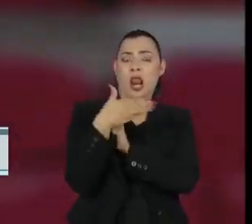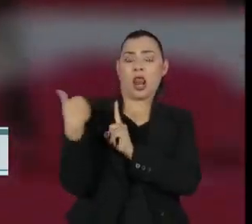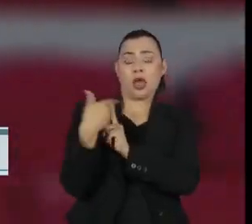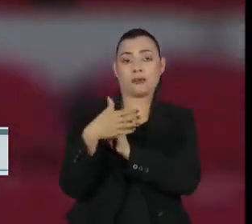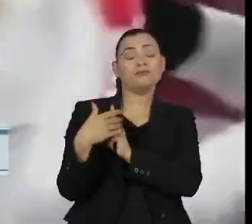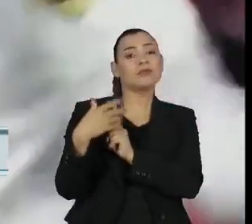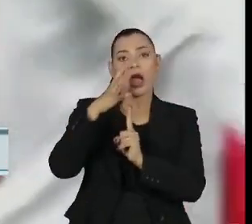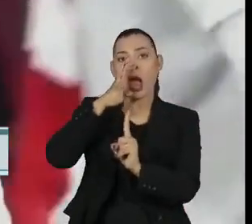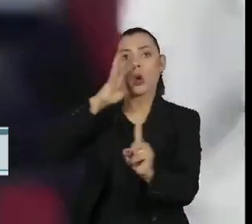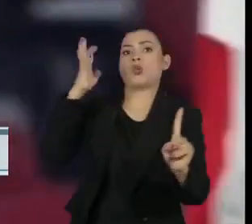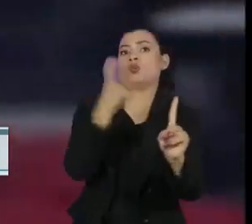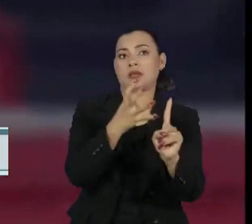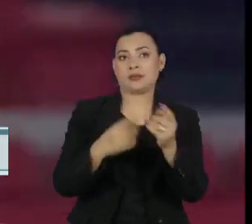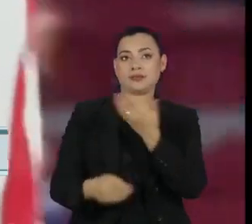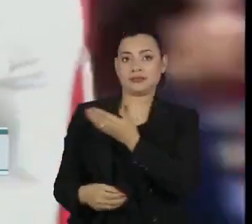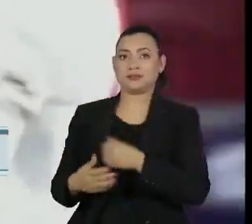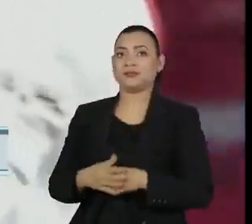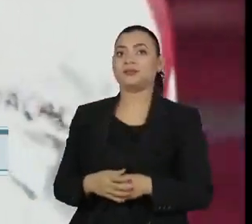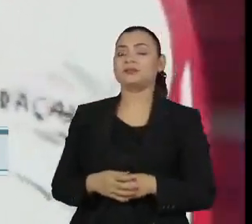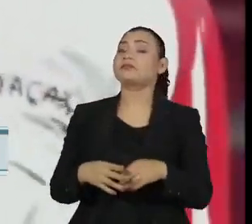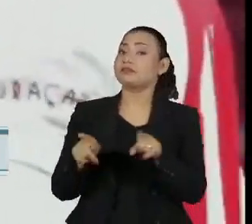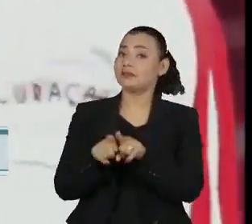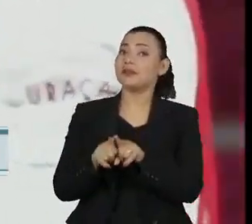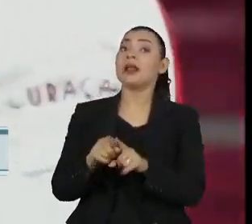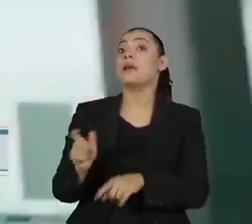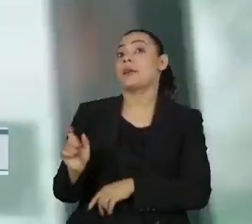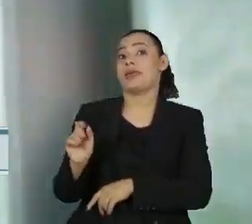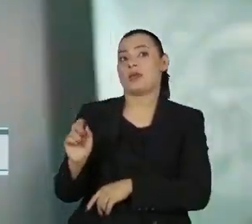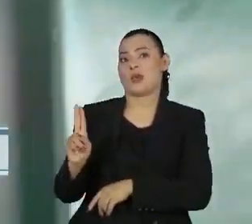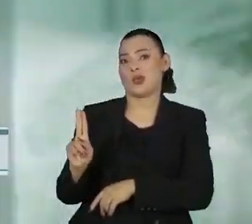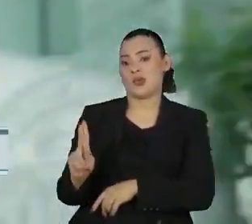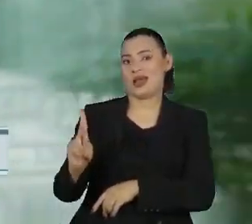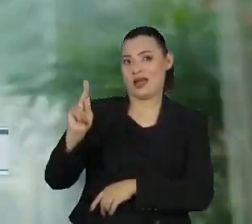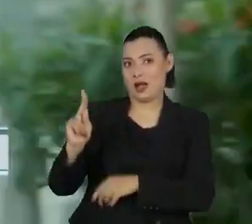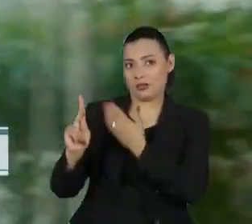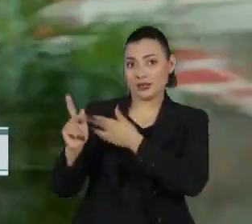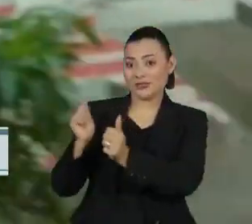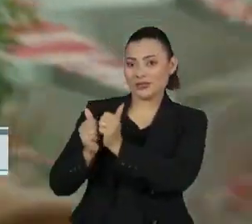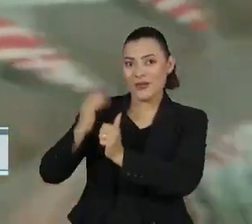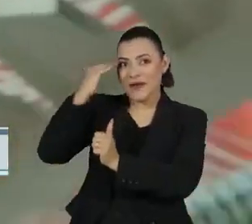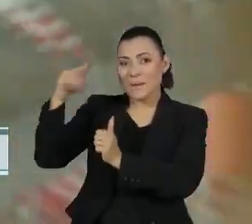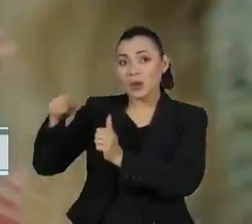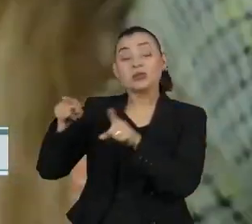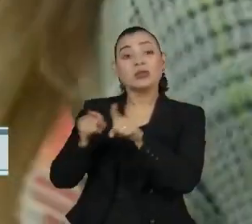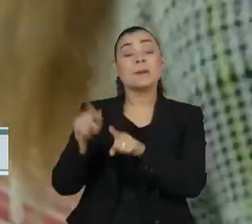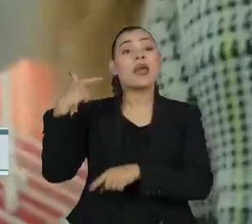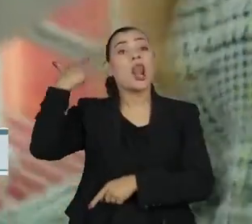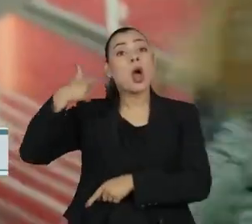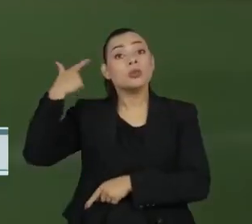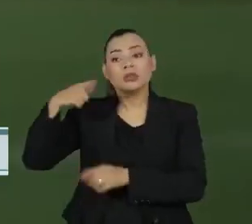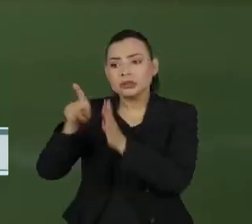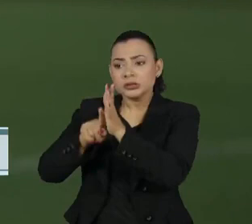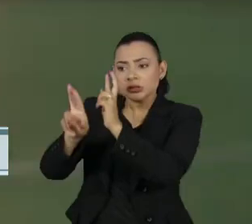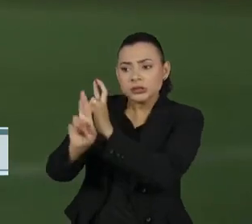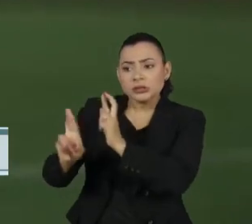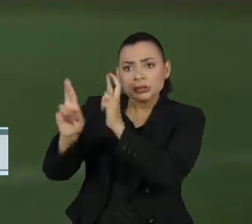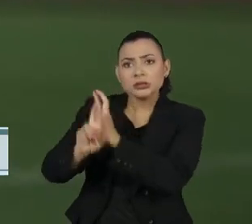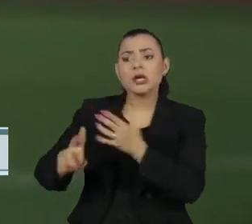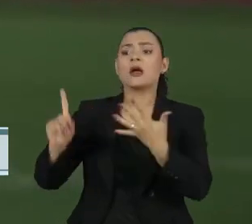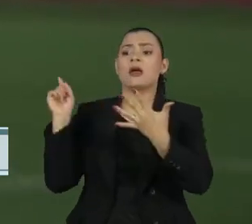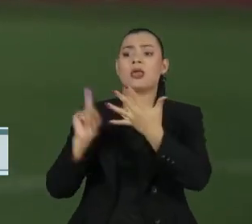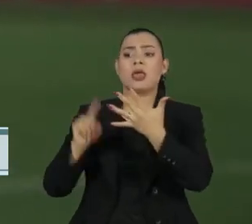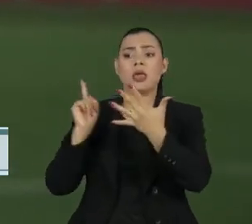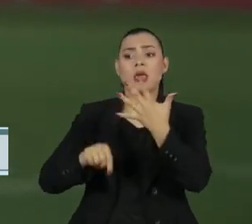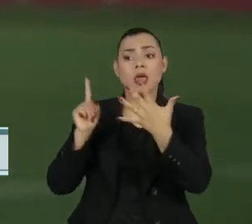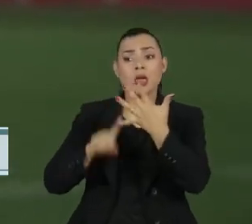o atacante do Manchester United da Inglaterra é apurada pela Polícia Civil de São Paulo e pela polícia de Londres aqui no Brasil o caso segue